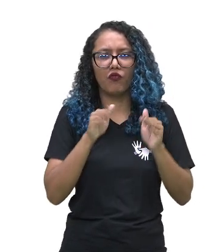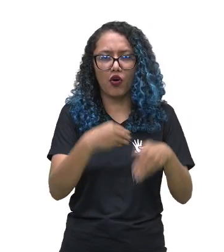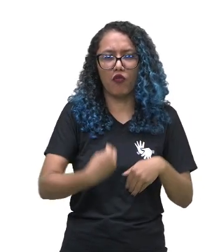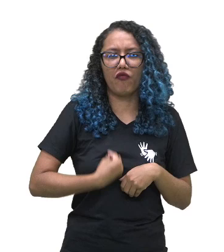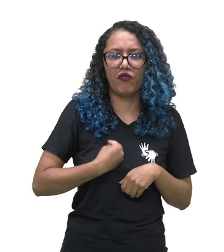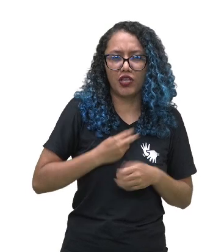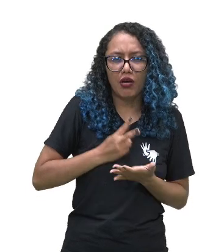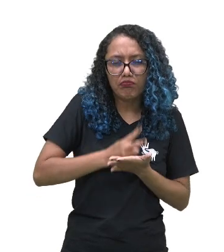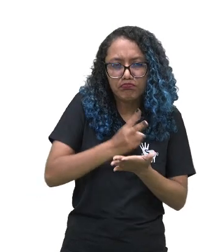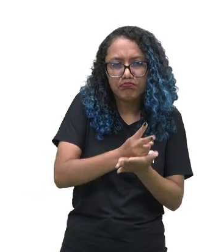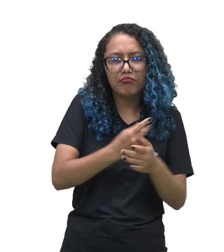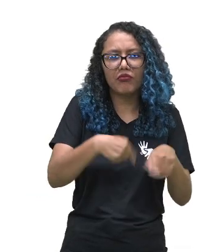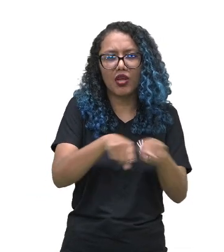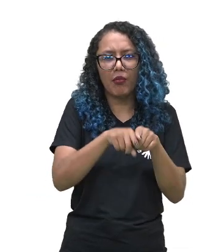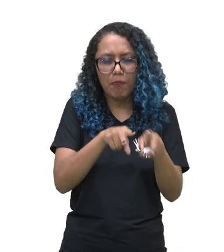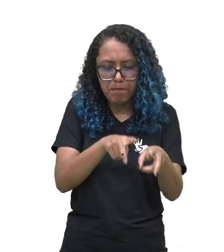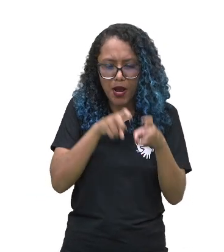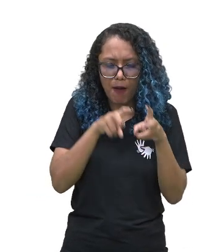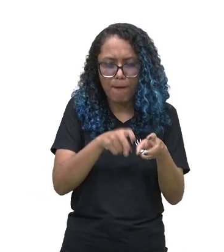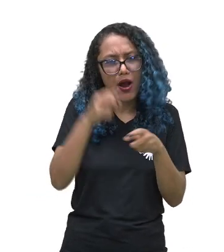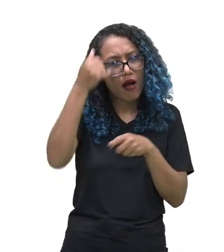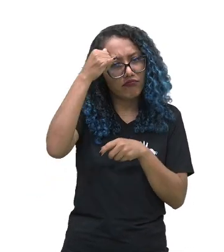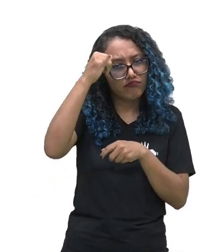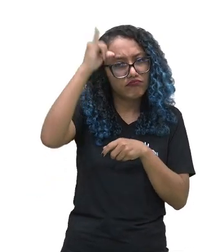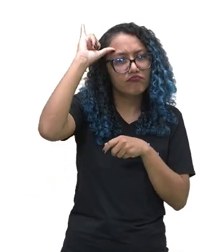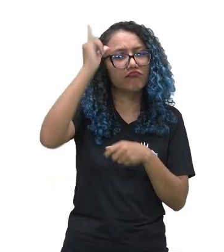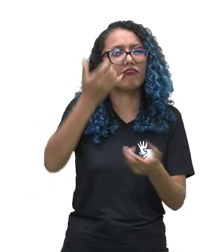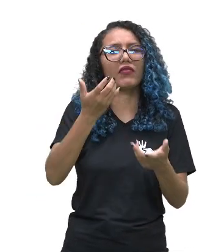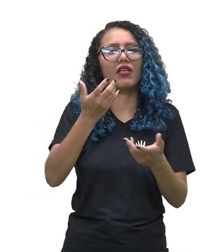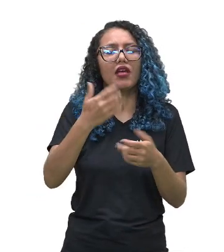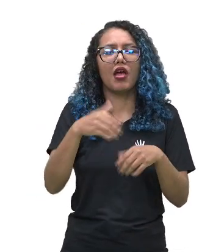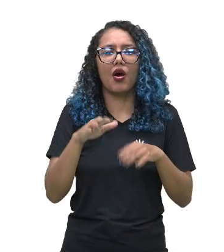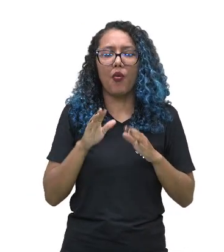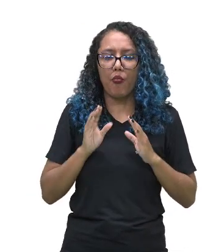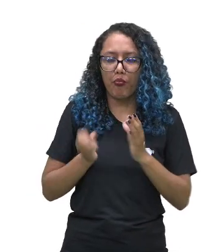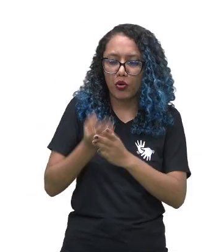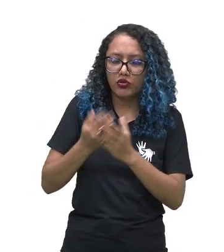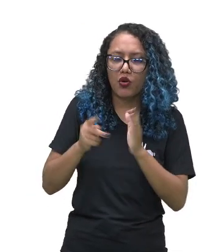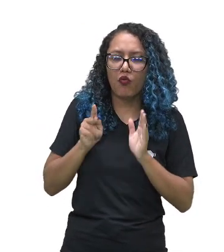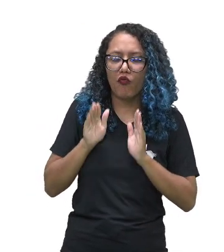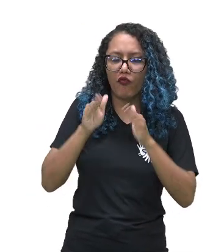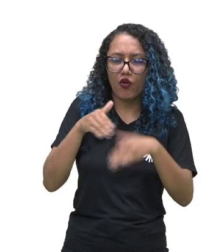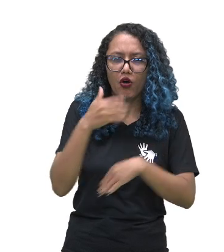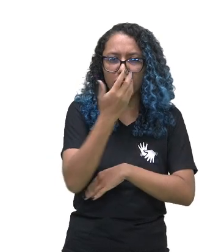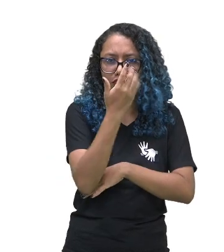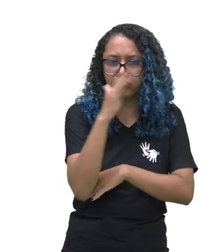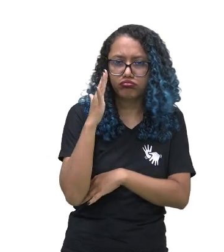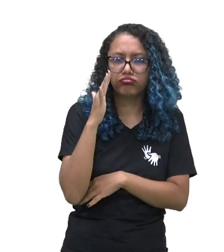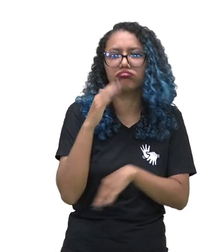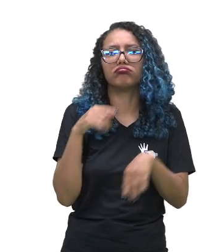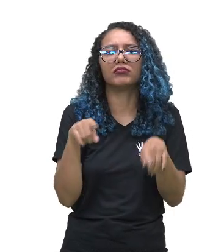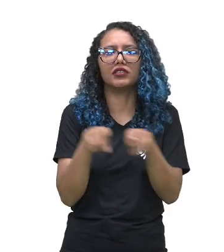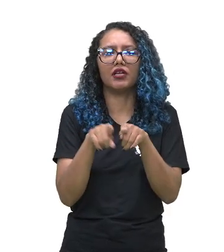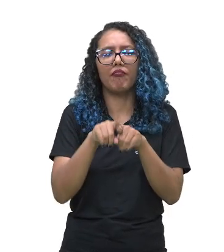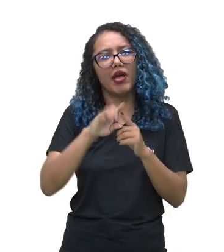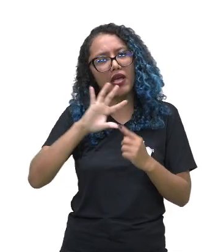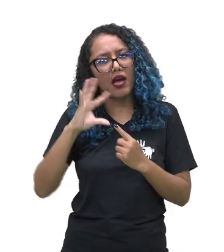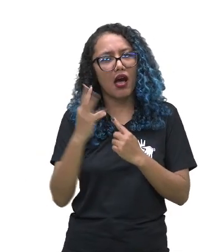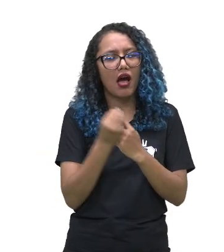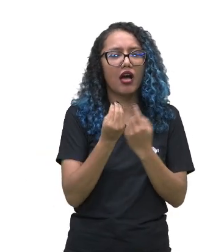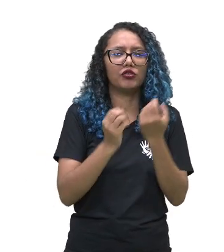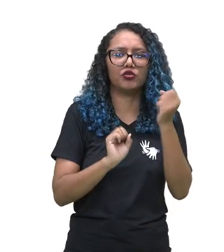mineração, pecuária, produções extrativas, artes e indústrias,